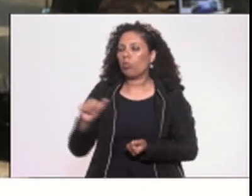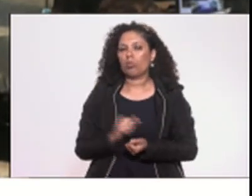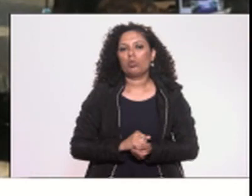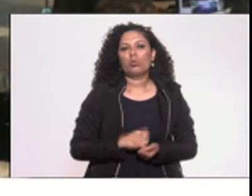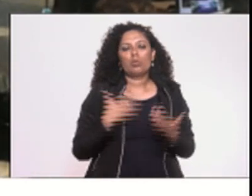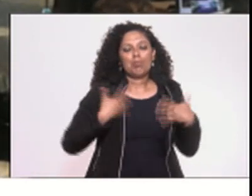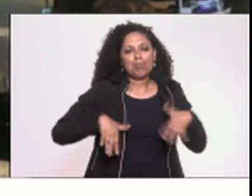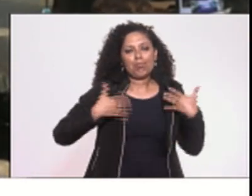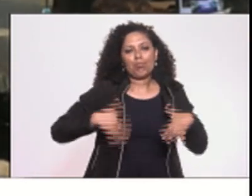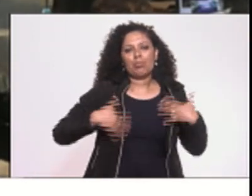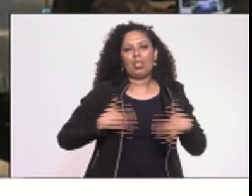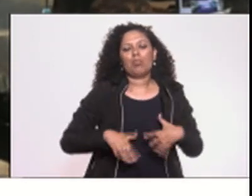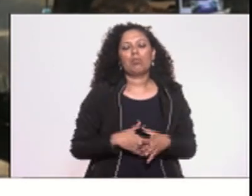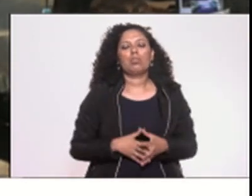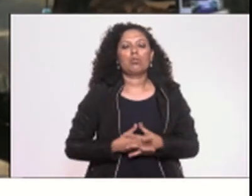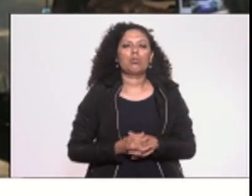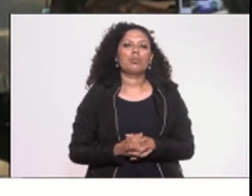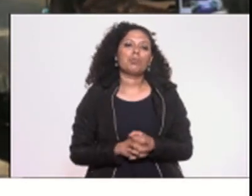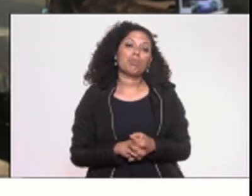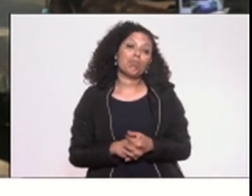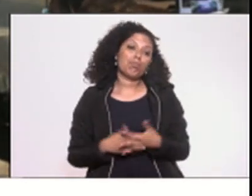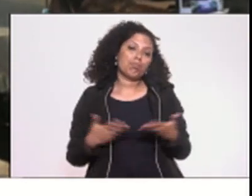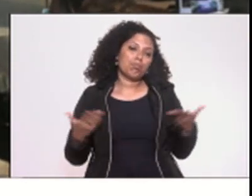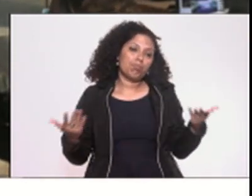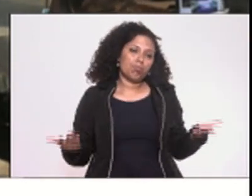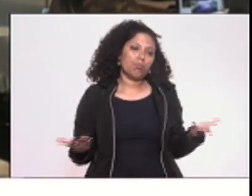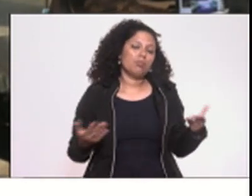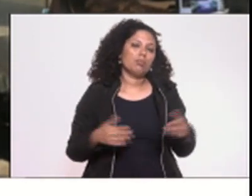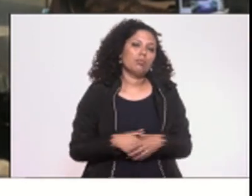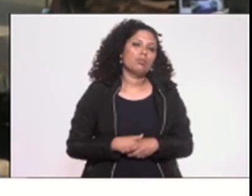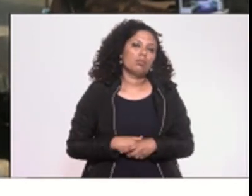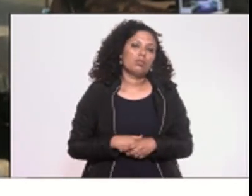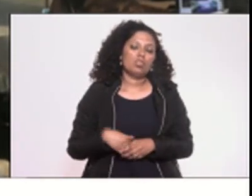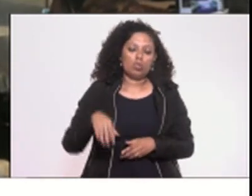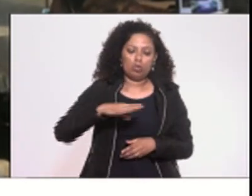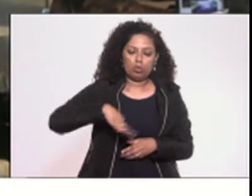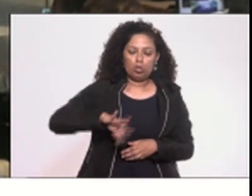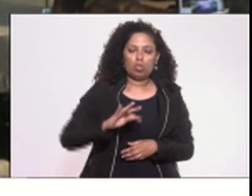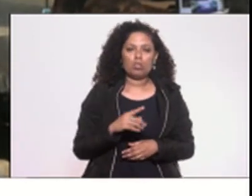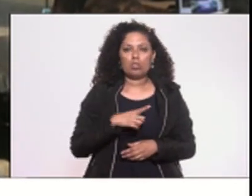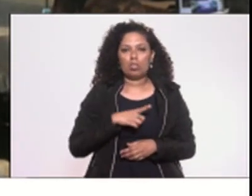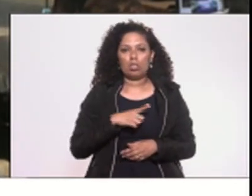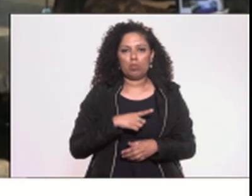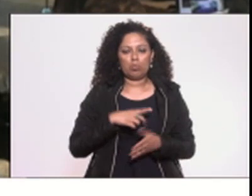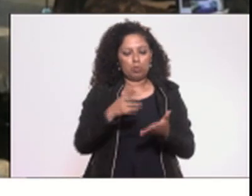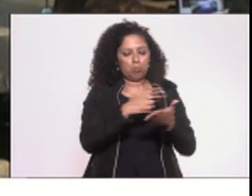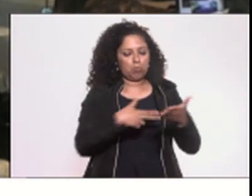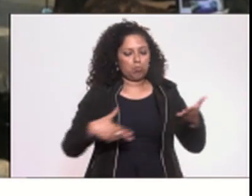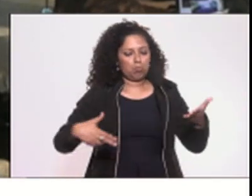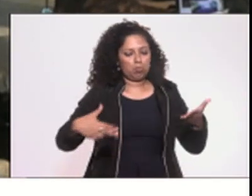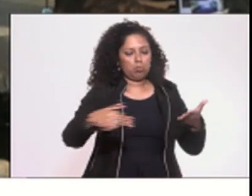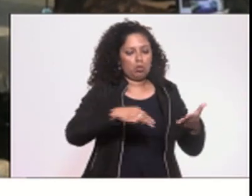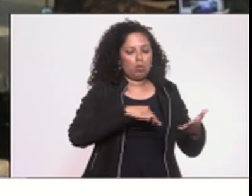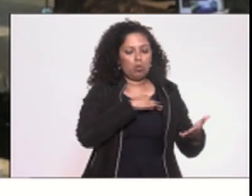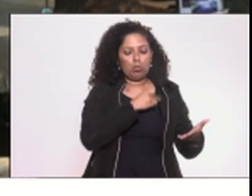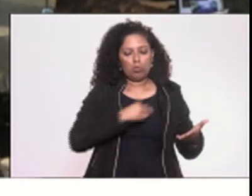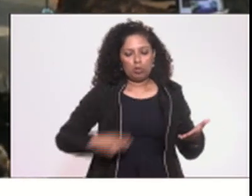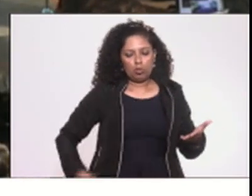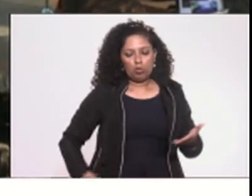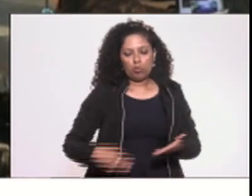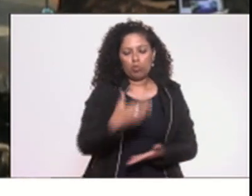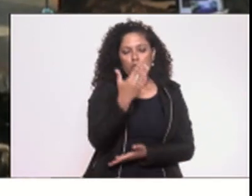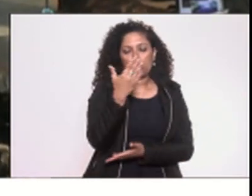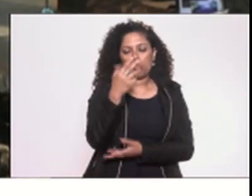aqui aflito, tem que correr, mas vamos lá. Então, o nosso produto, né? Segundo o mapa, né? Ou seja, o Ministério da Agricultura,